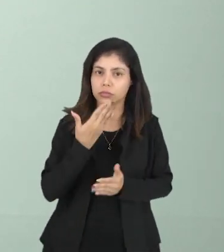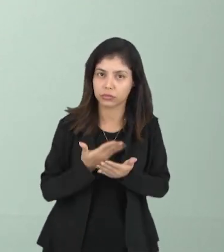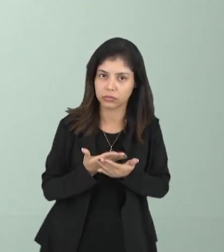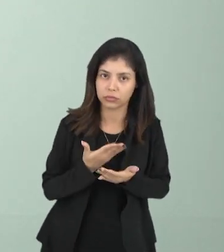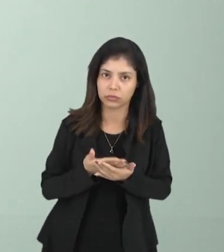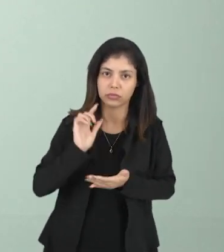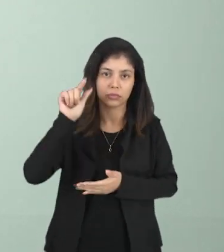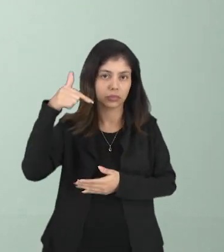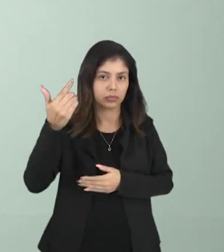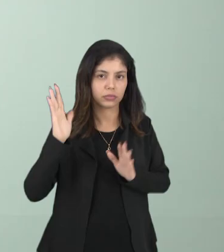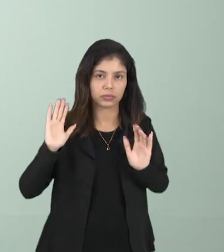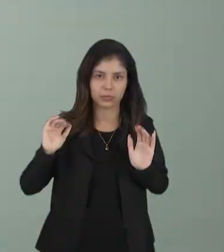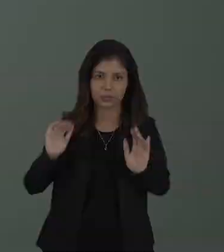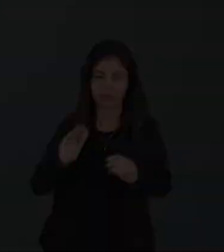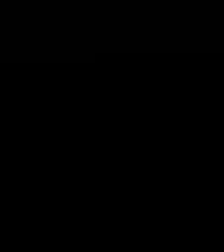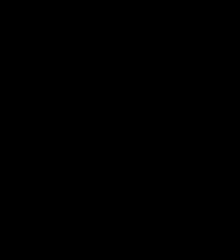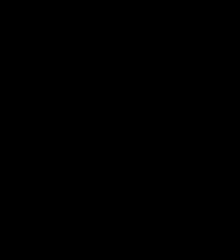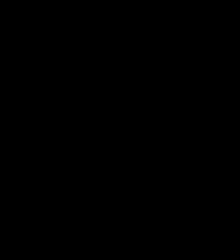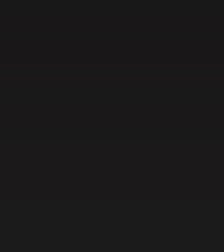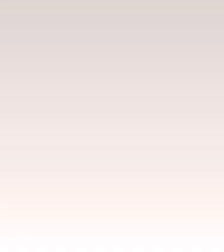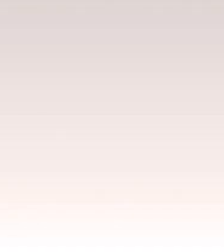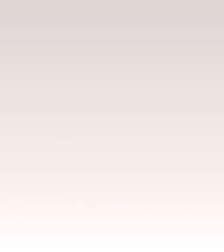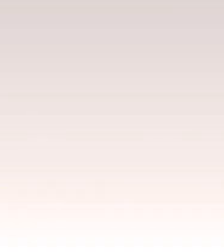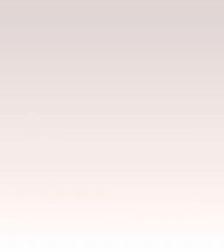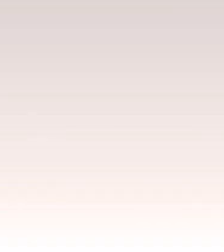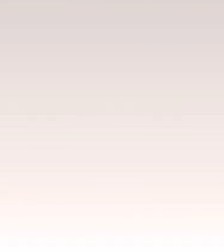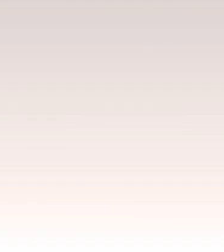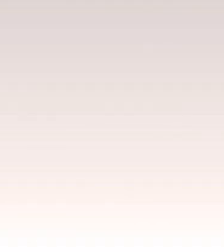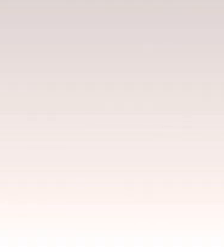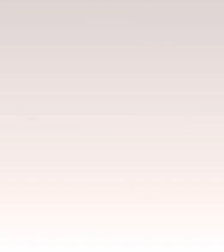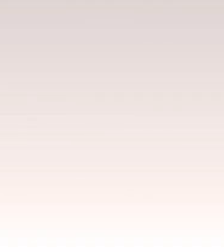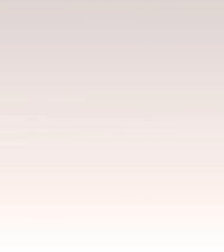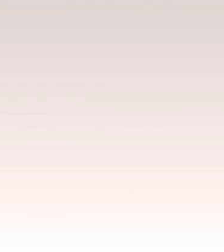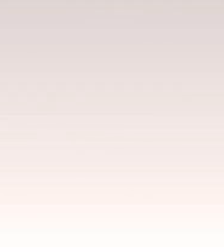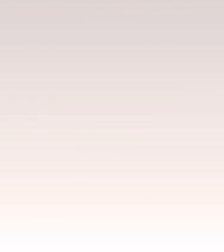boa aula até a próxima E aí